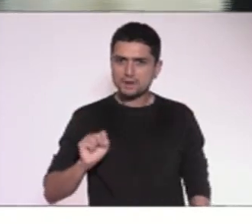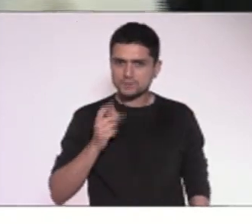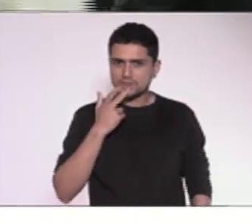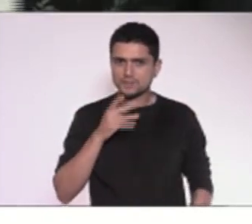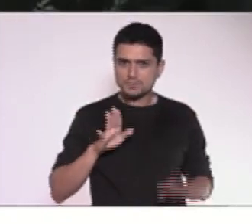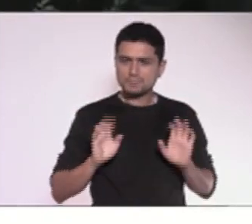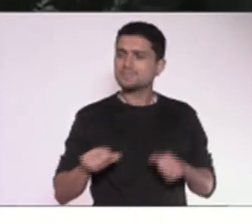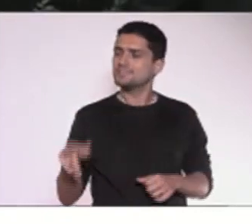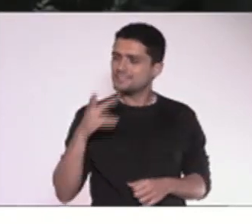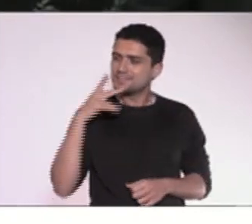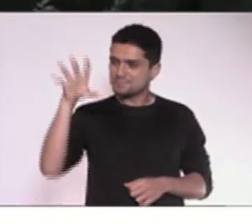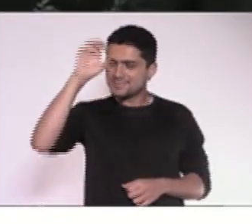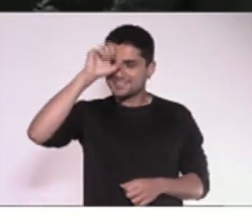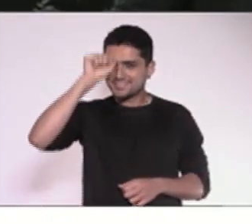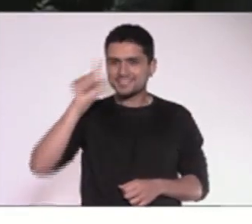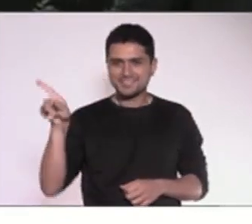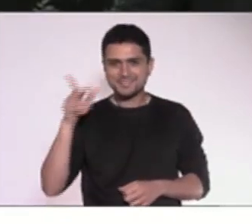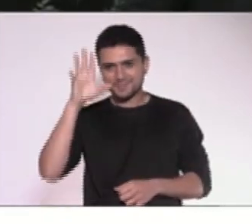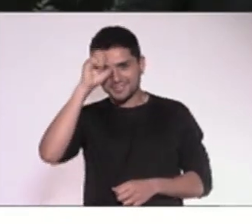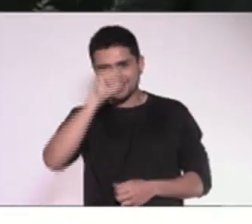Está aprendendo.